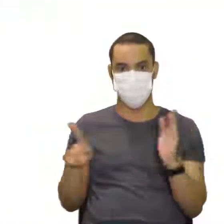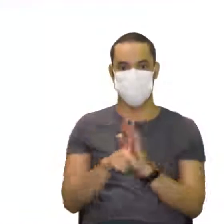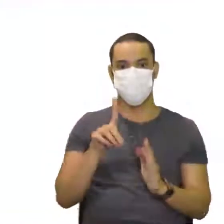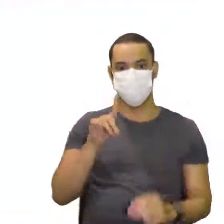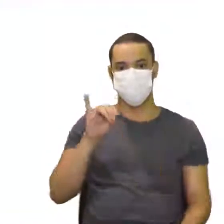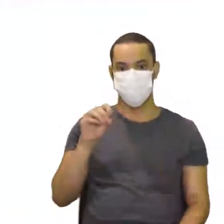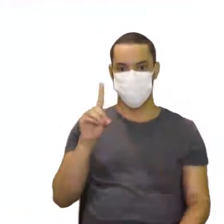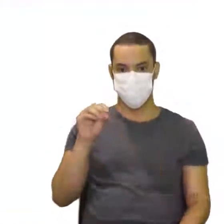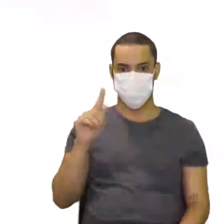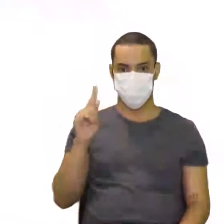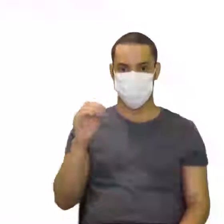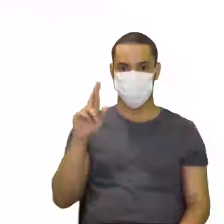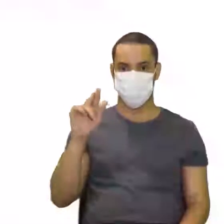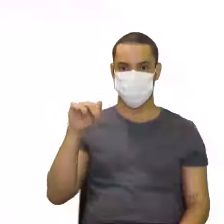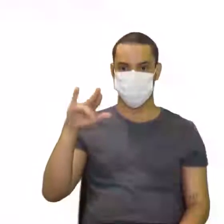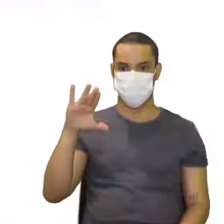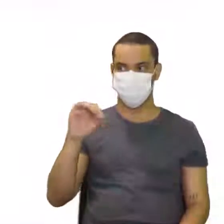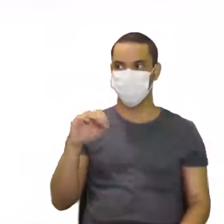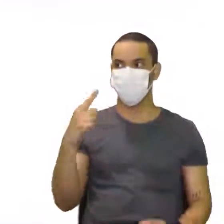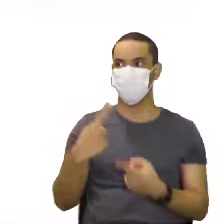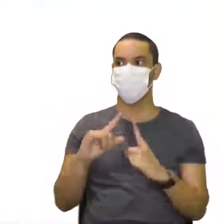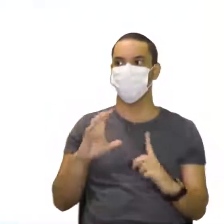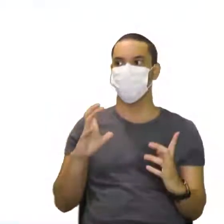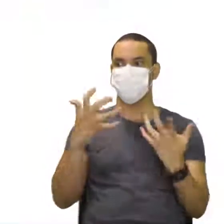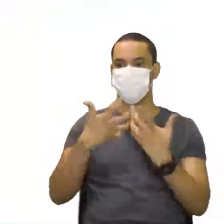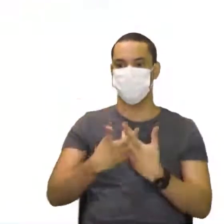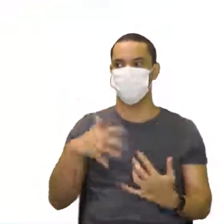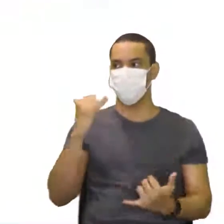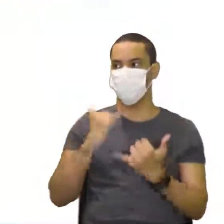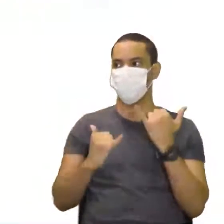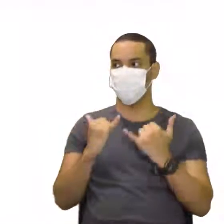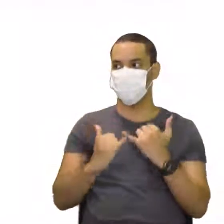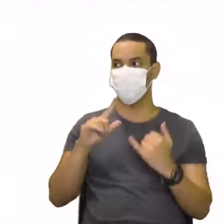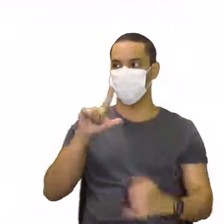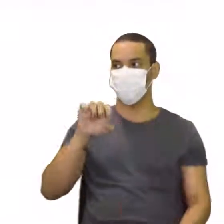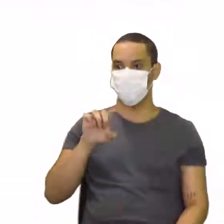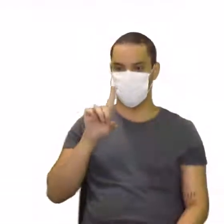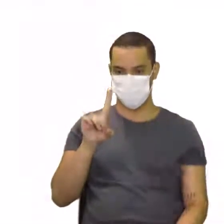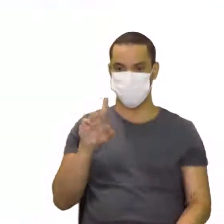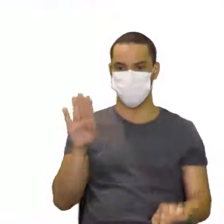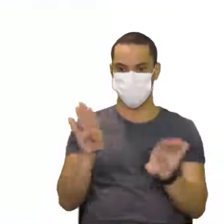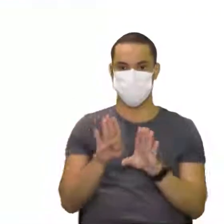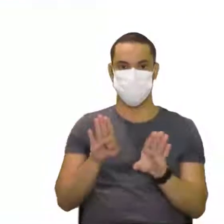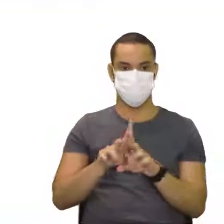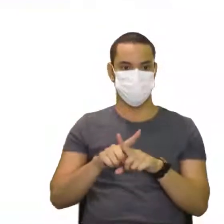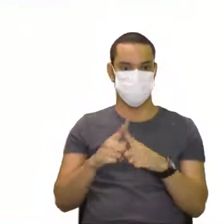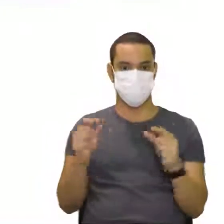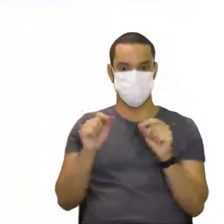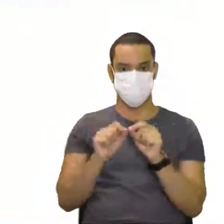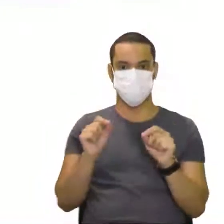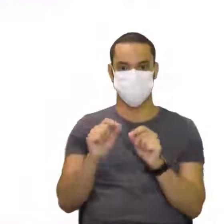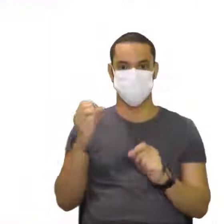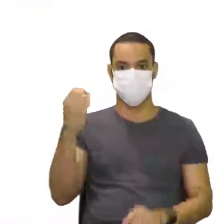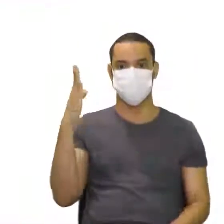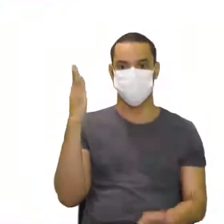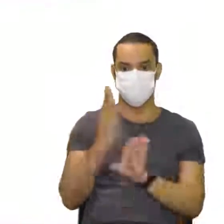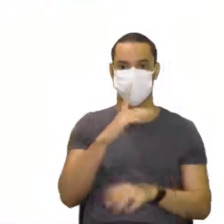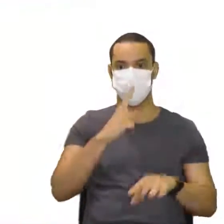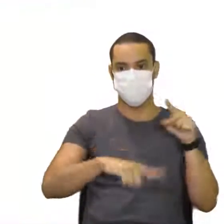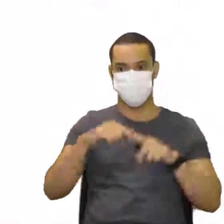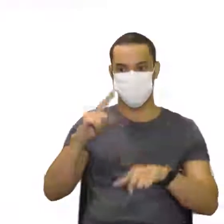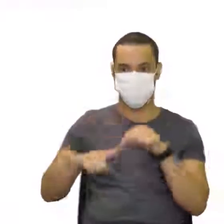orgânico emissor de luz, que possui funcionamento semelhante ao LED, mas a emissão de luz é feita por um